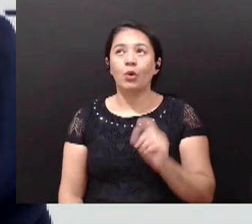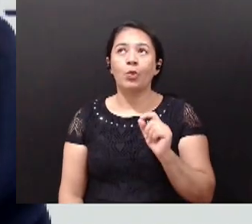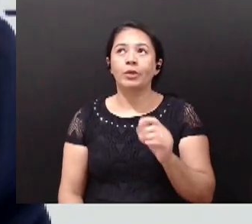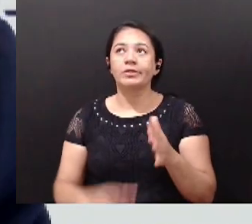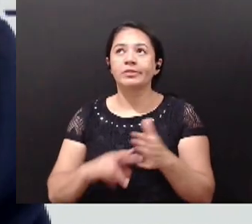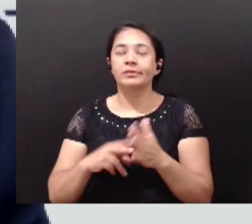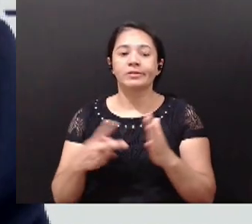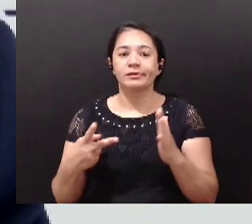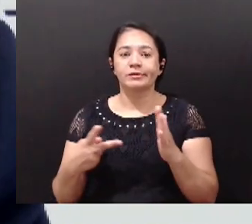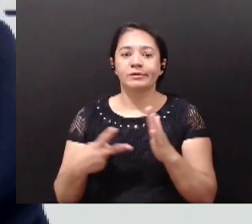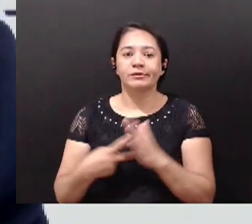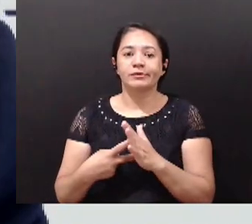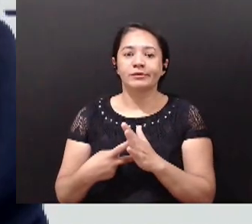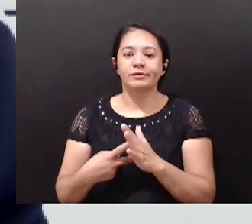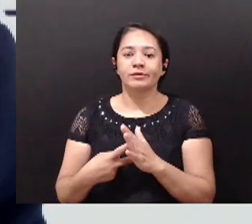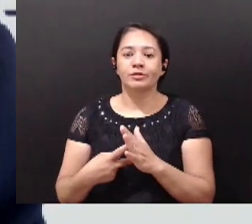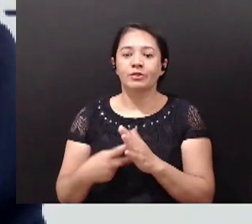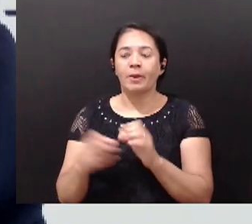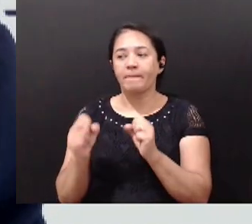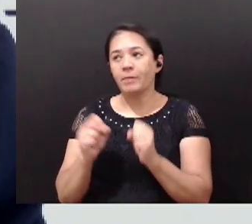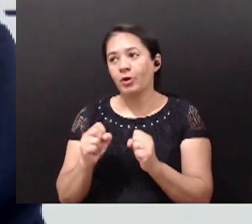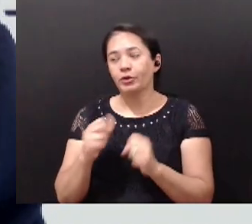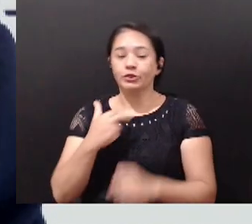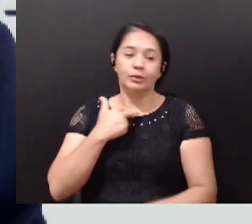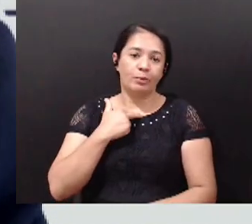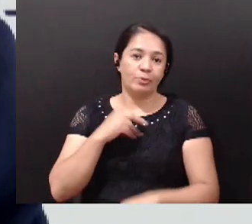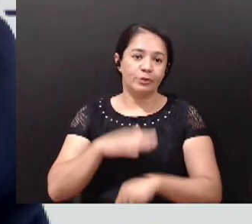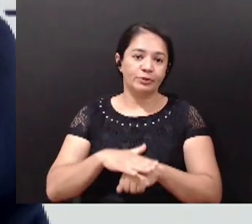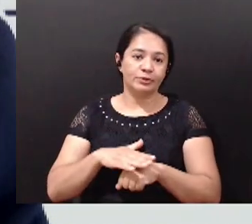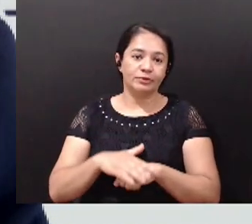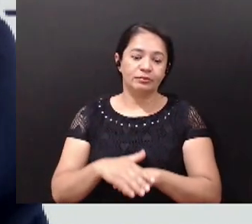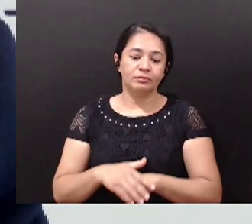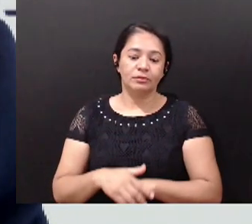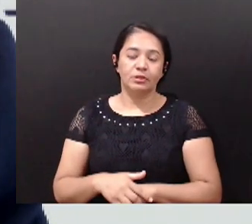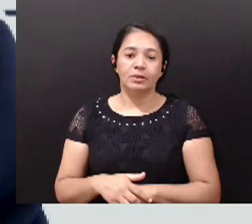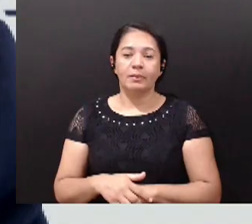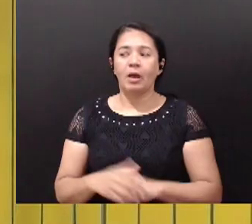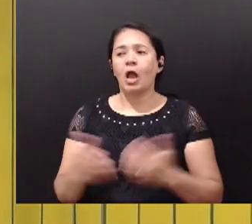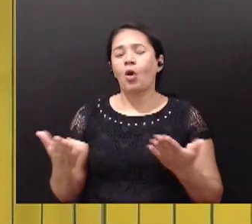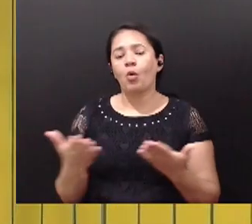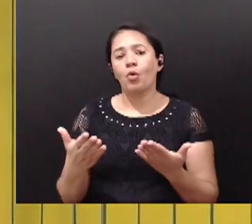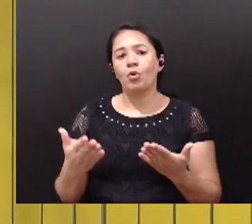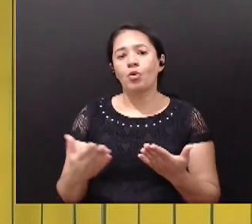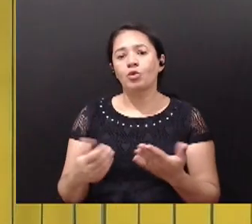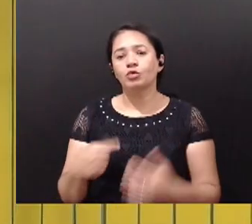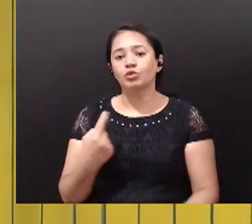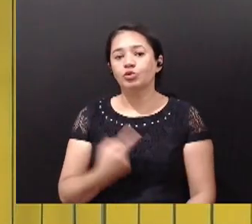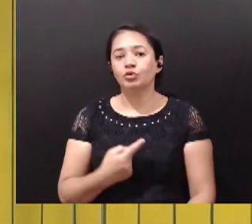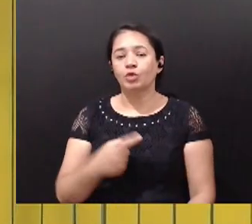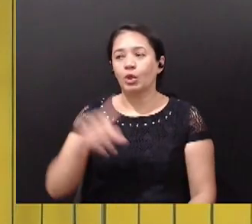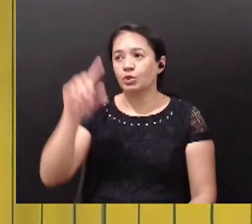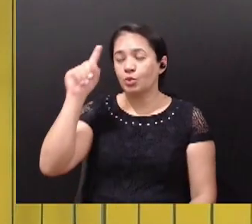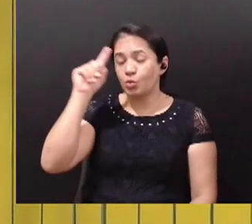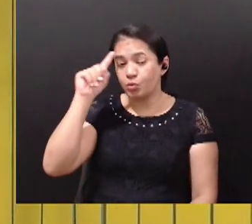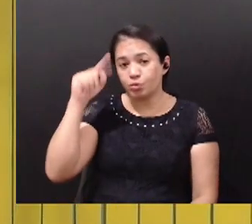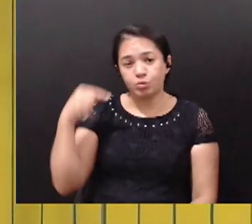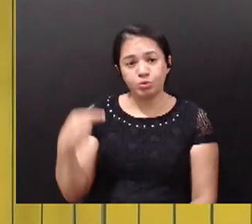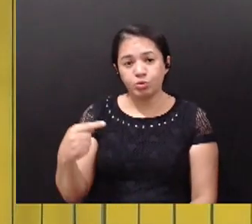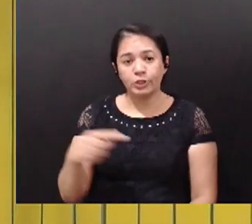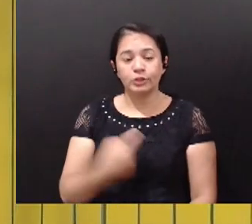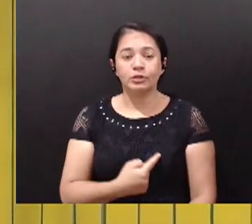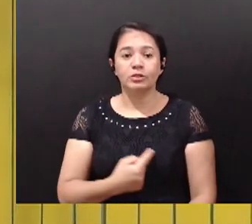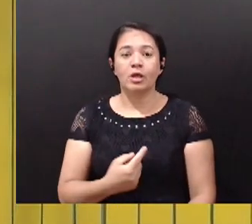o que não pode ser feito. Correto, tá certo, doutor. Agora, algo do nosso cotidiano, né, e que a gente vê muito